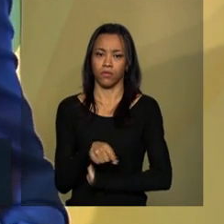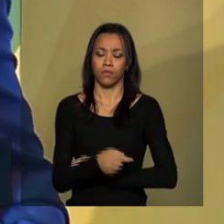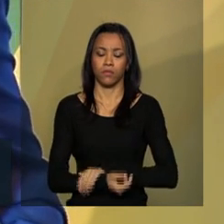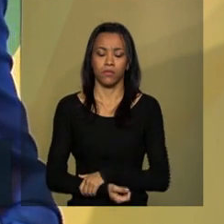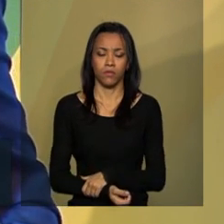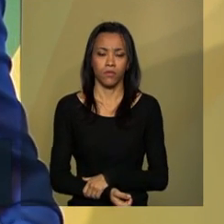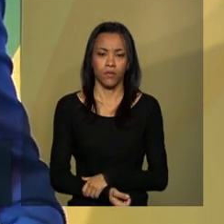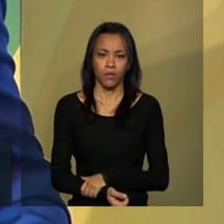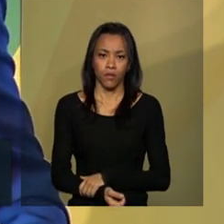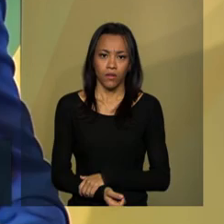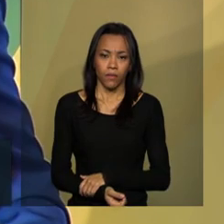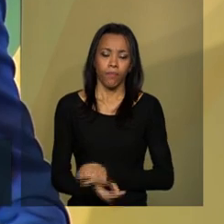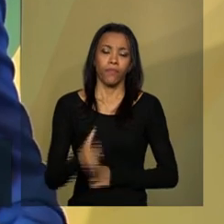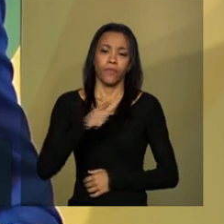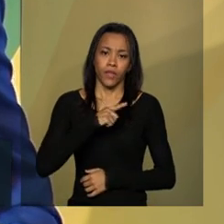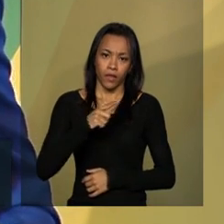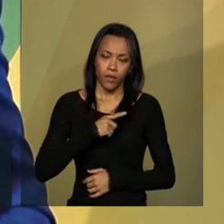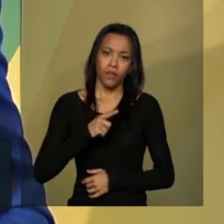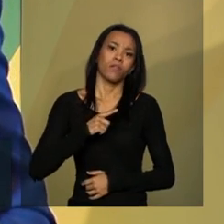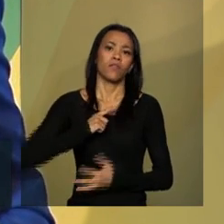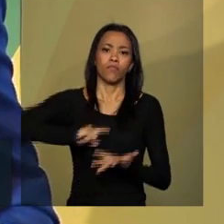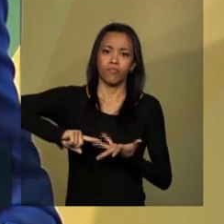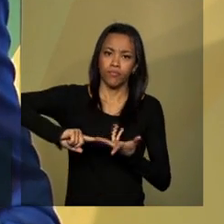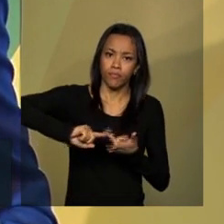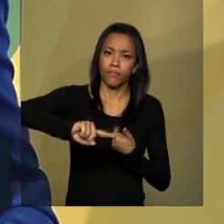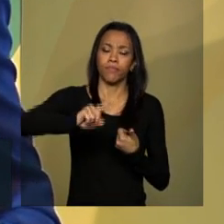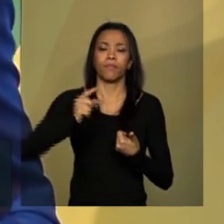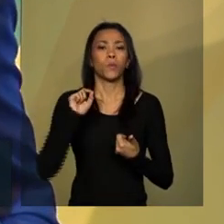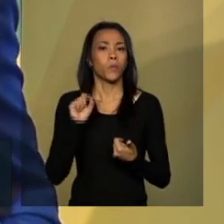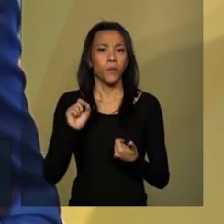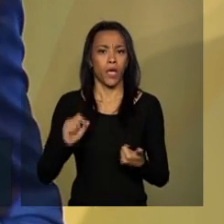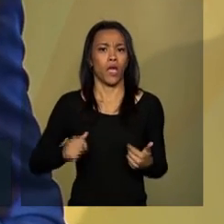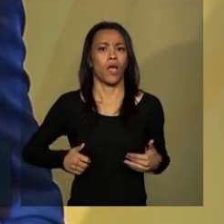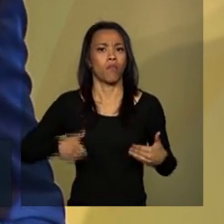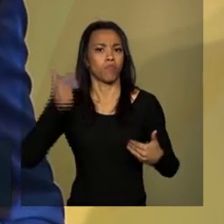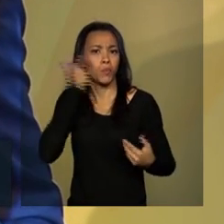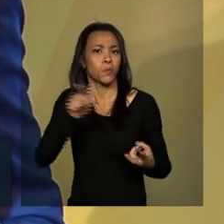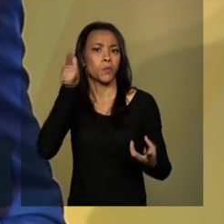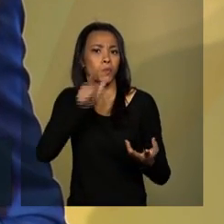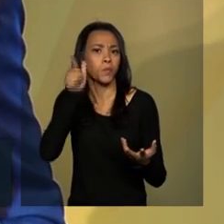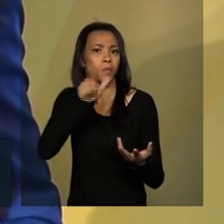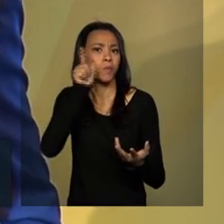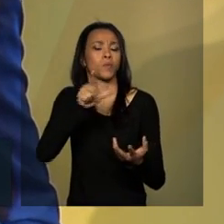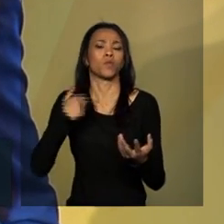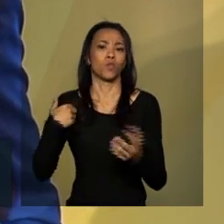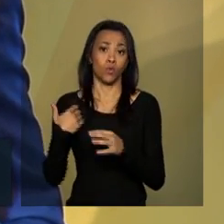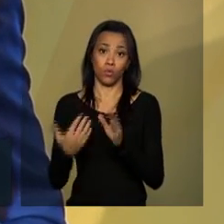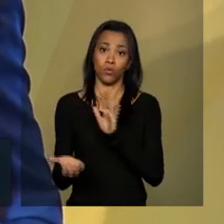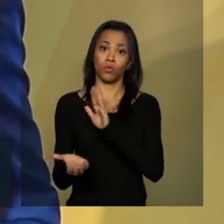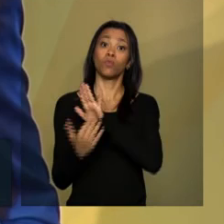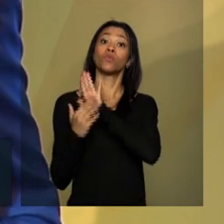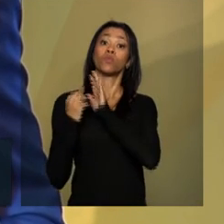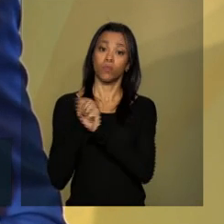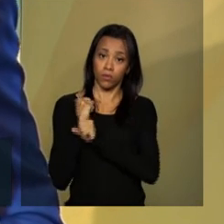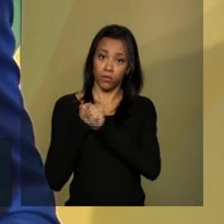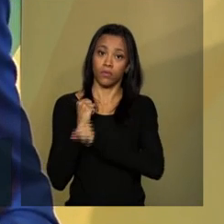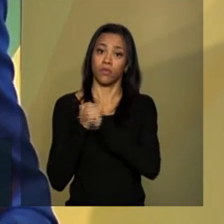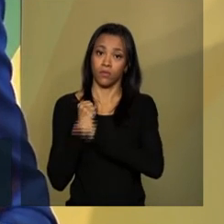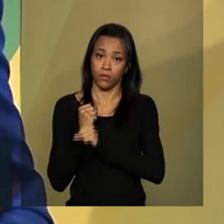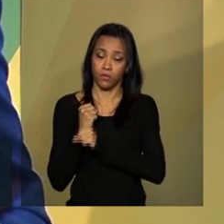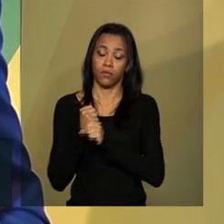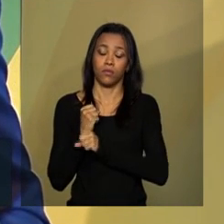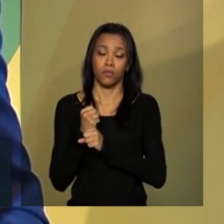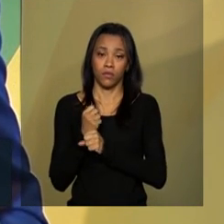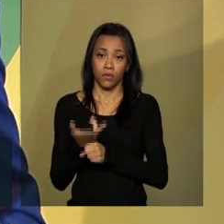houve muitos avanços nos últimos anos. É bom fazer autocrítica e também ter